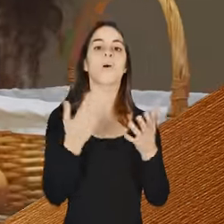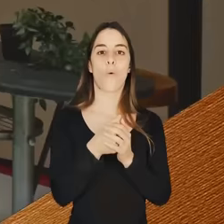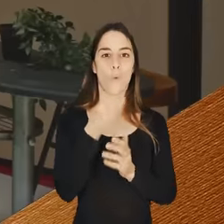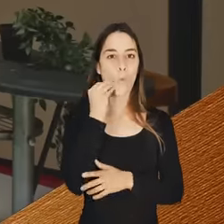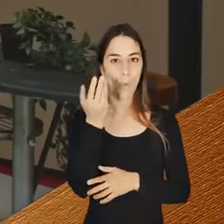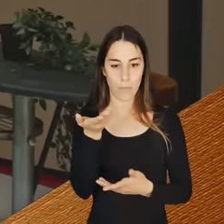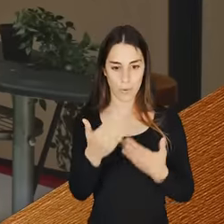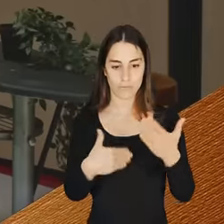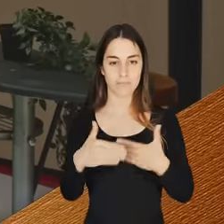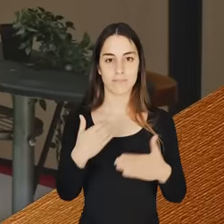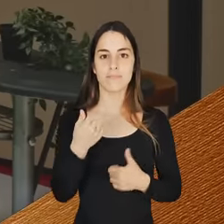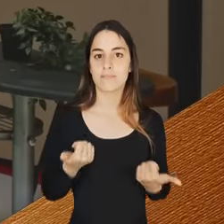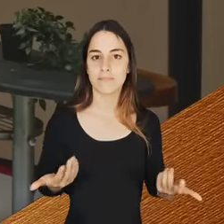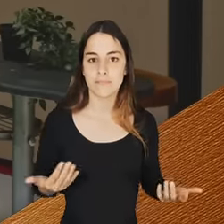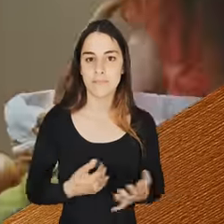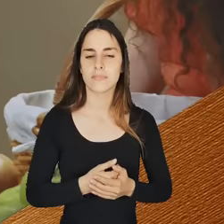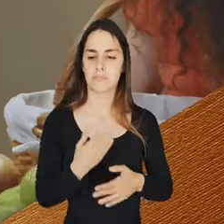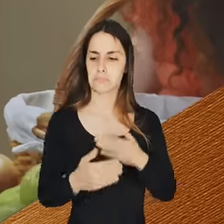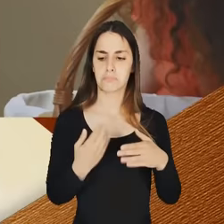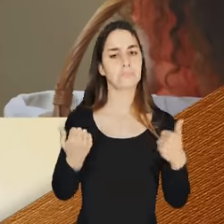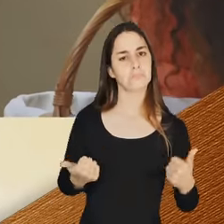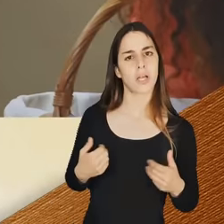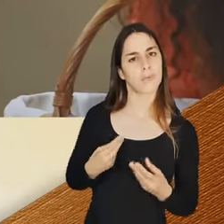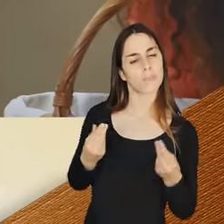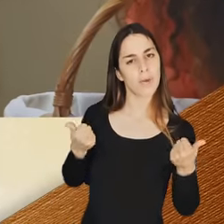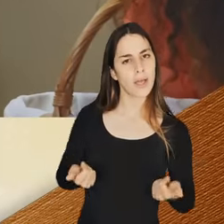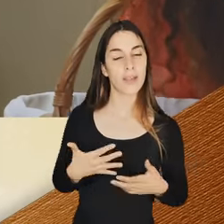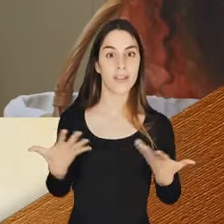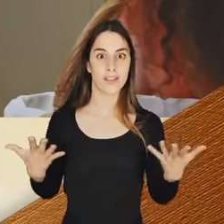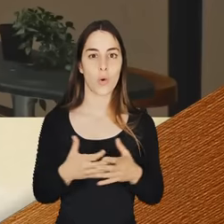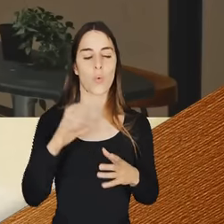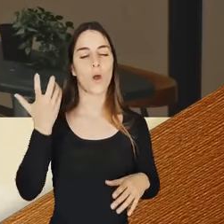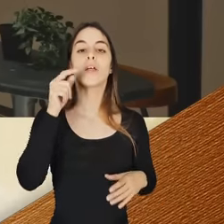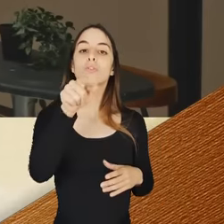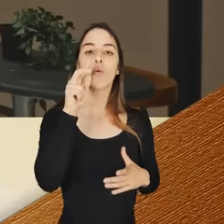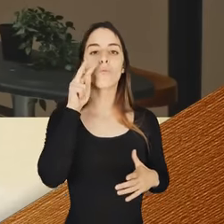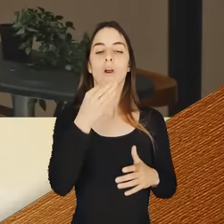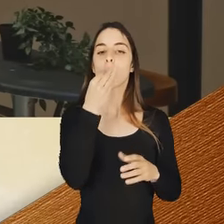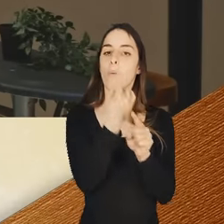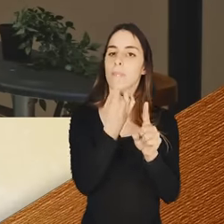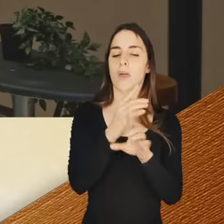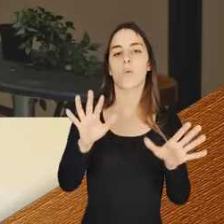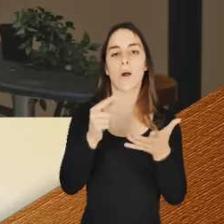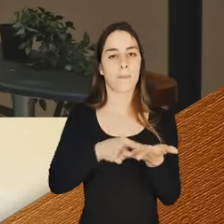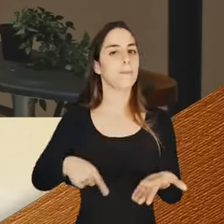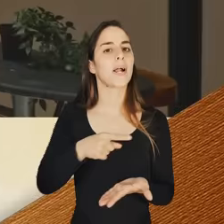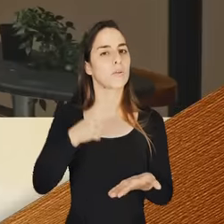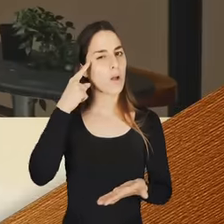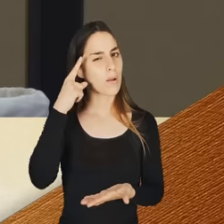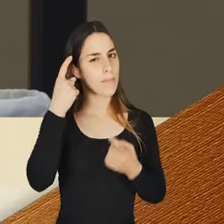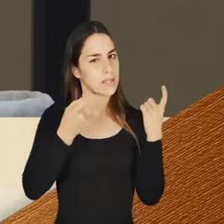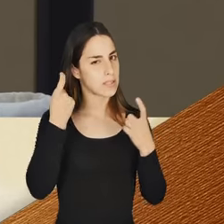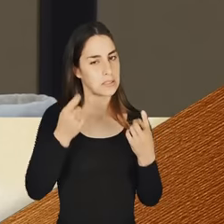que isto está a correr? Está a correr bem, muito bem. Tá? Então, mas quando tu viste aqueles ingredientes, qual foi o prato que te veio à cabeça? Merda